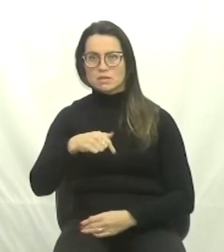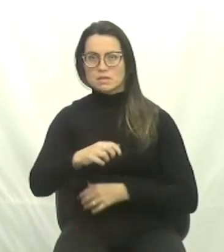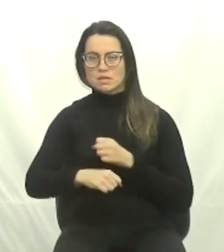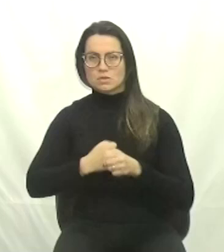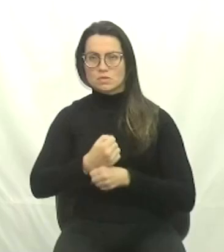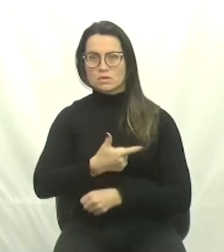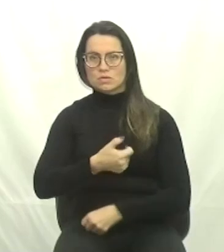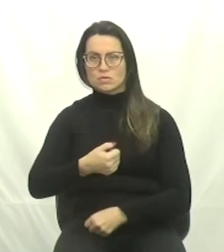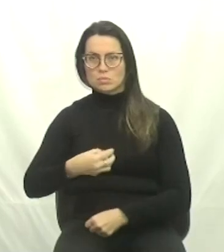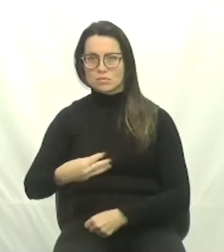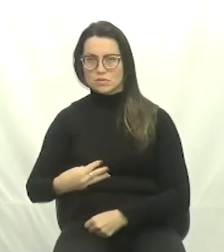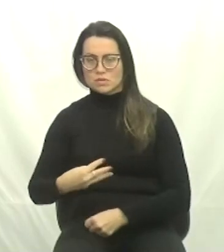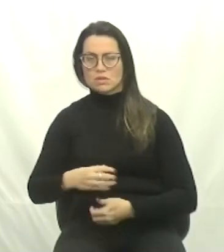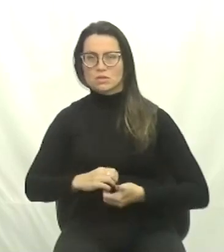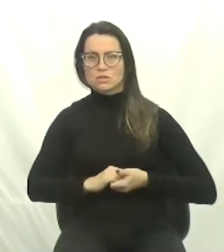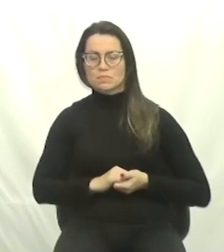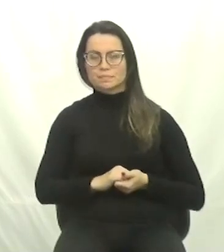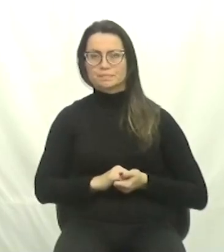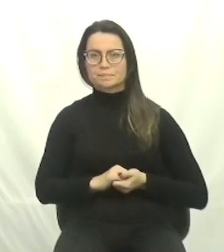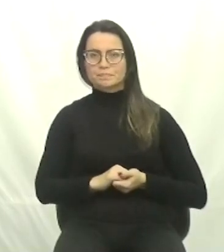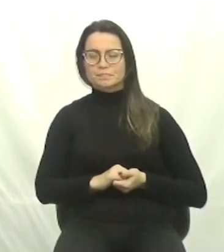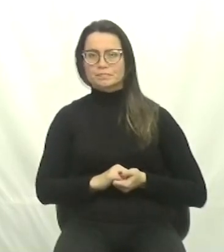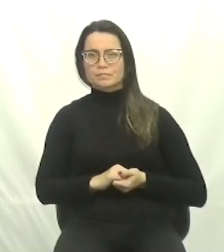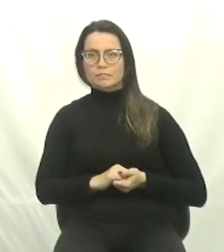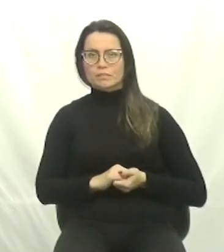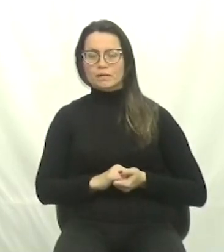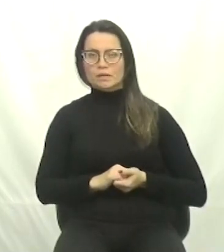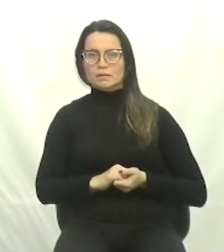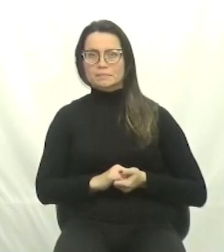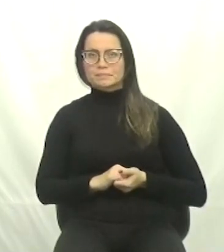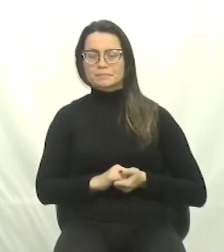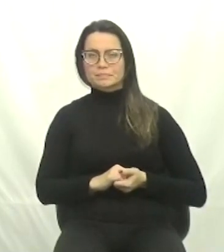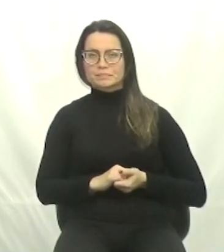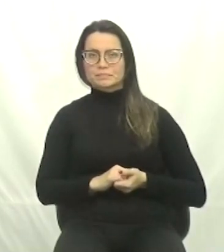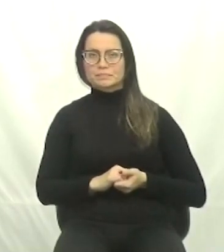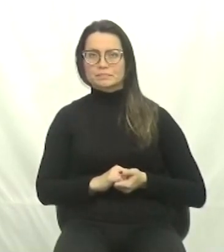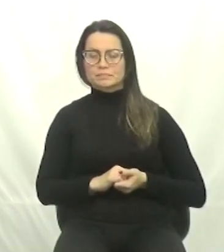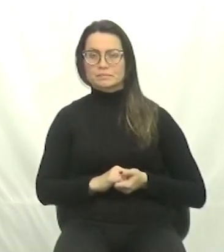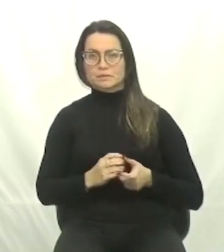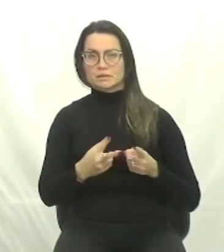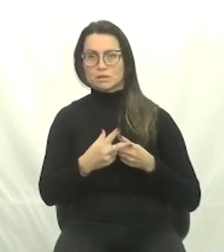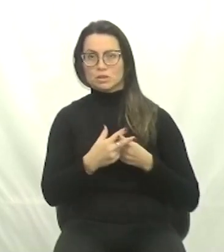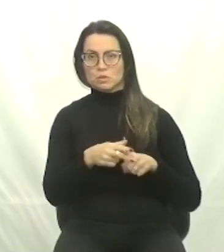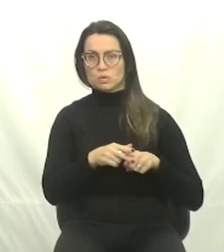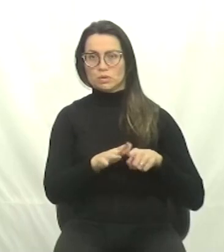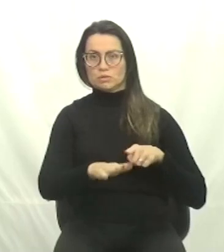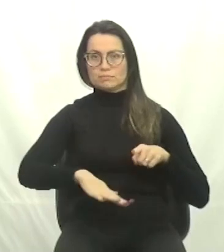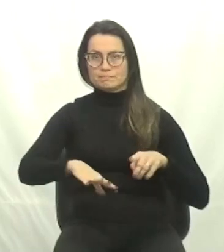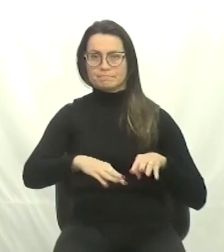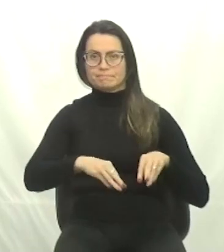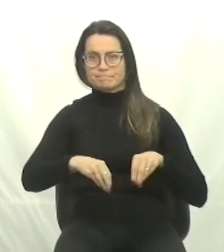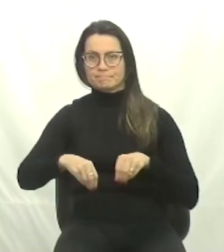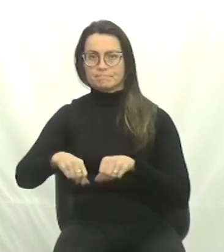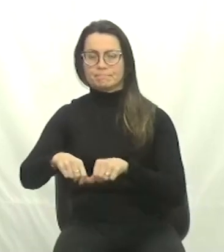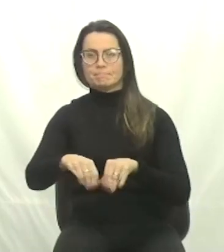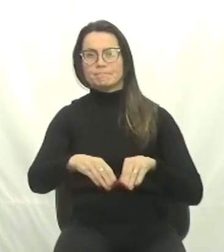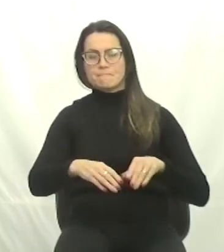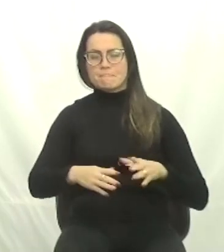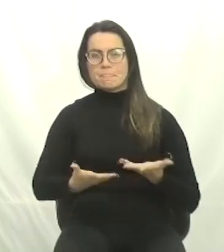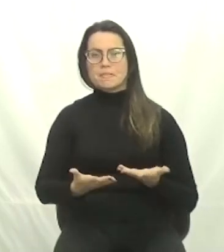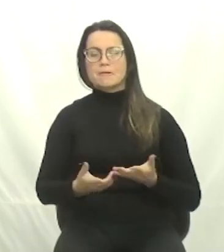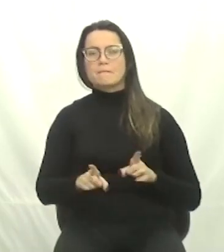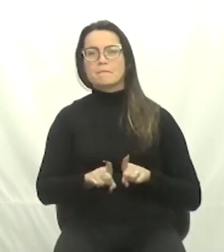017/2023, de autoria do chefe do Poder Executivo, que corrige o zoneamento do solo nas áreas que especifica e dá